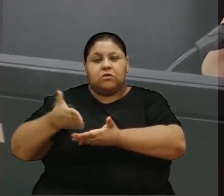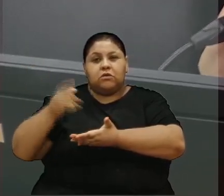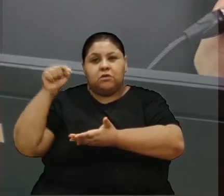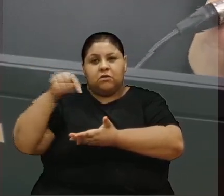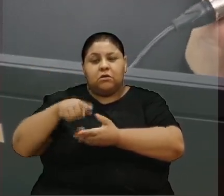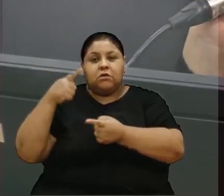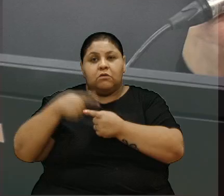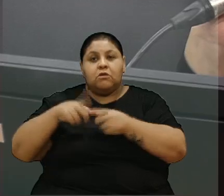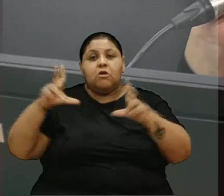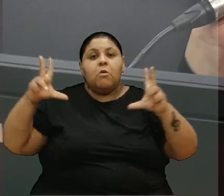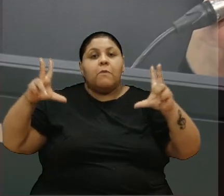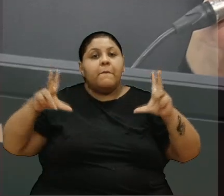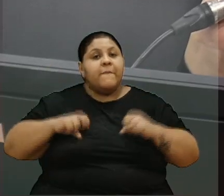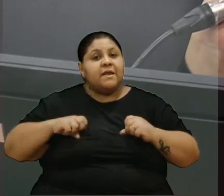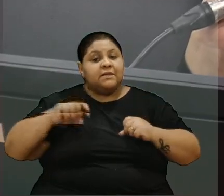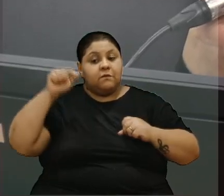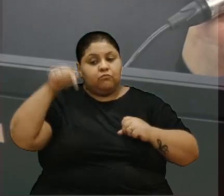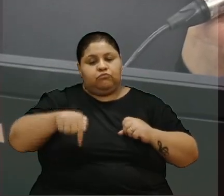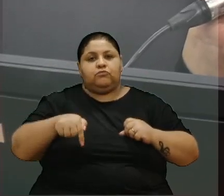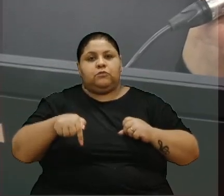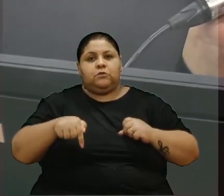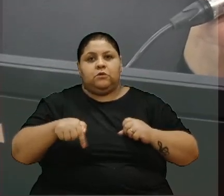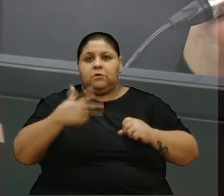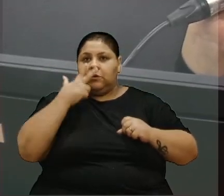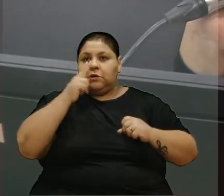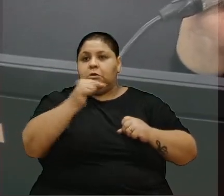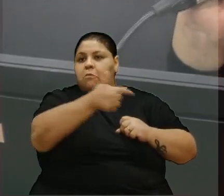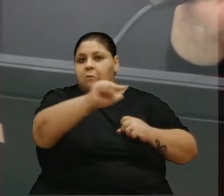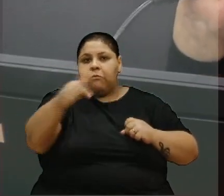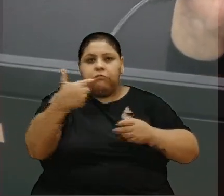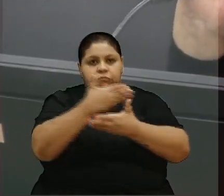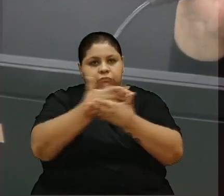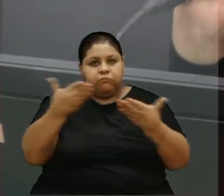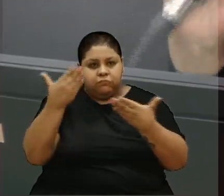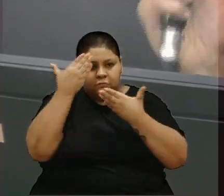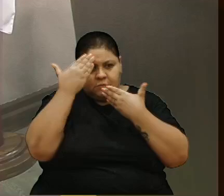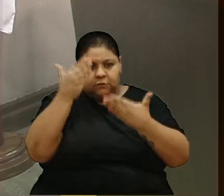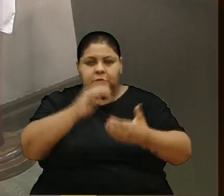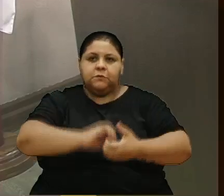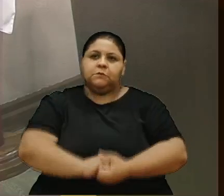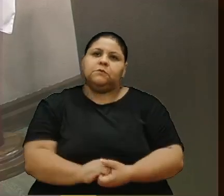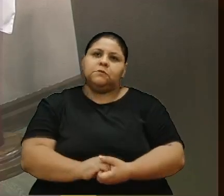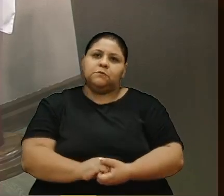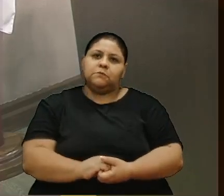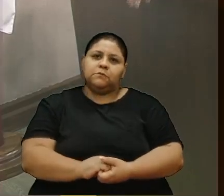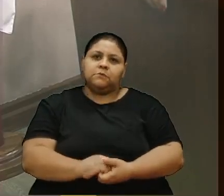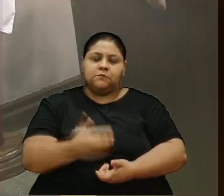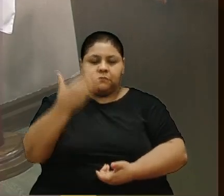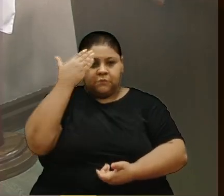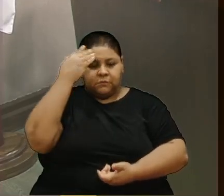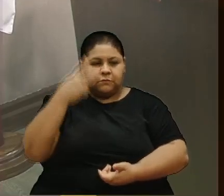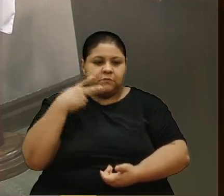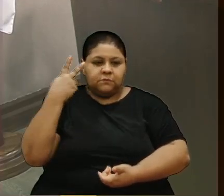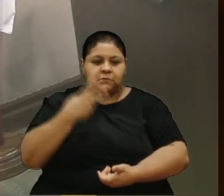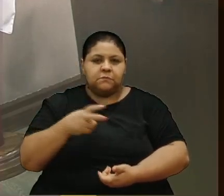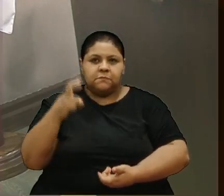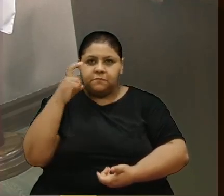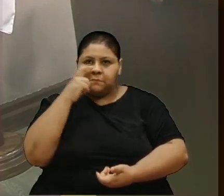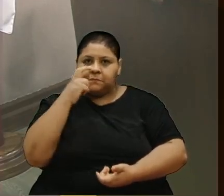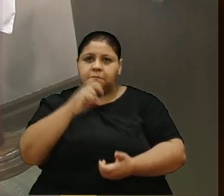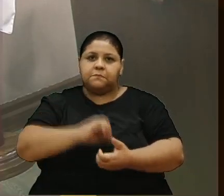porque merecemos estar aqui, bem como todos vocês. Muito obrigada. Muito obrigada, vereadora Andressa.